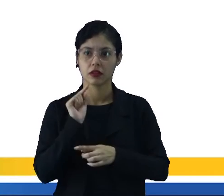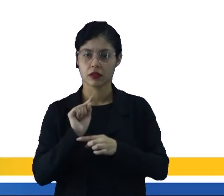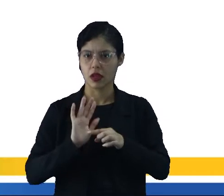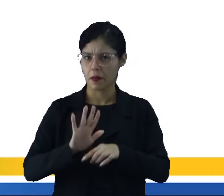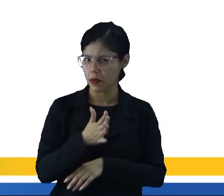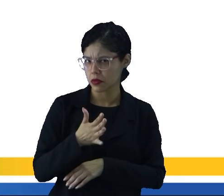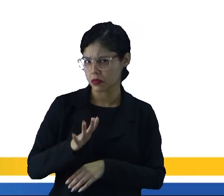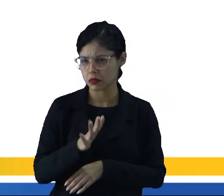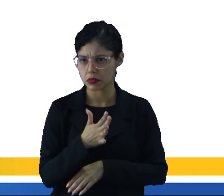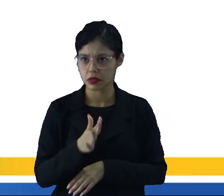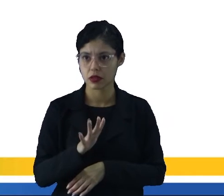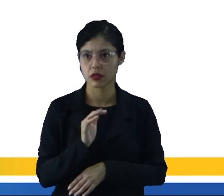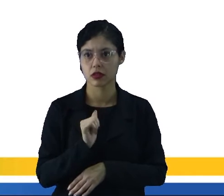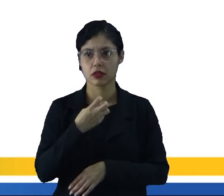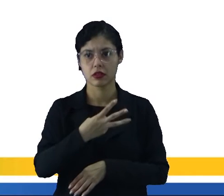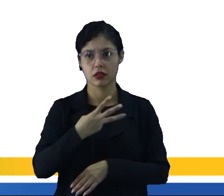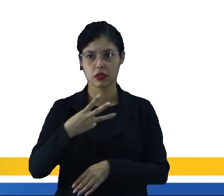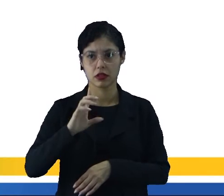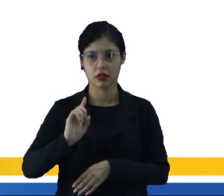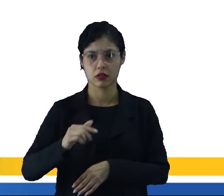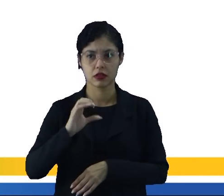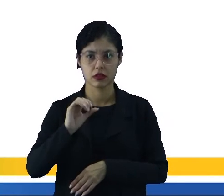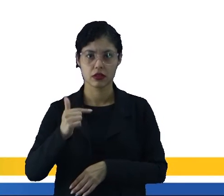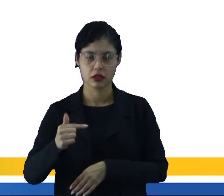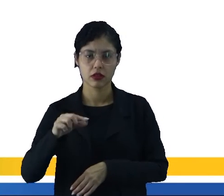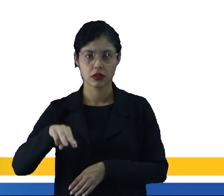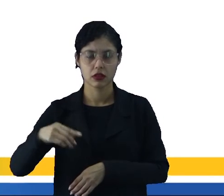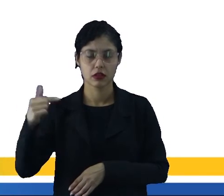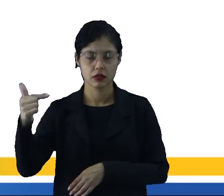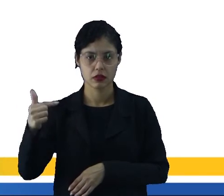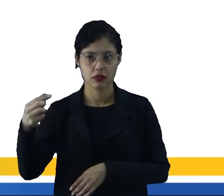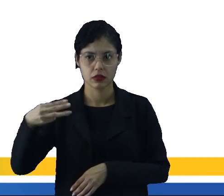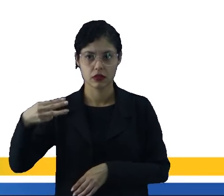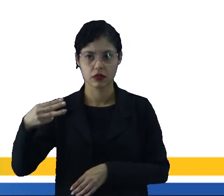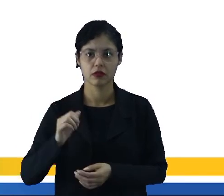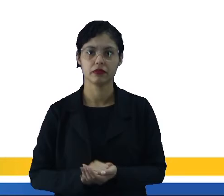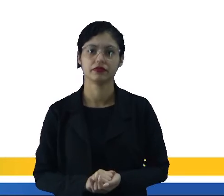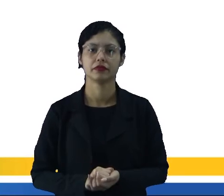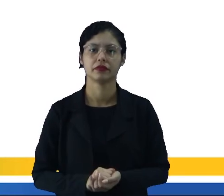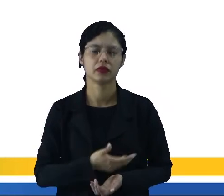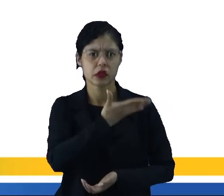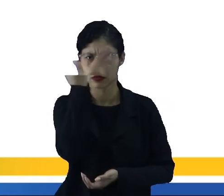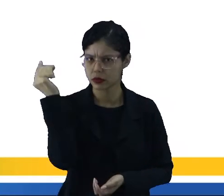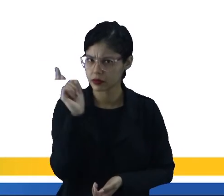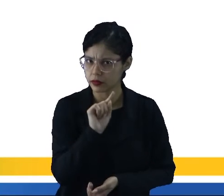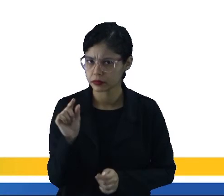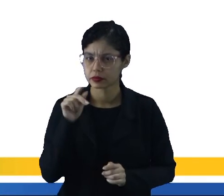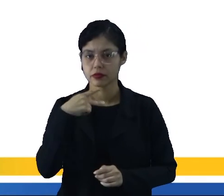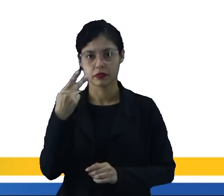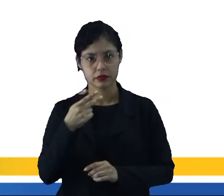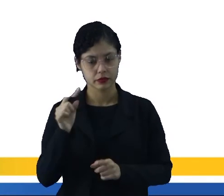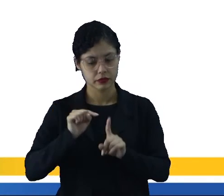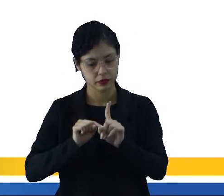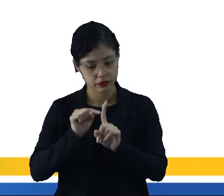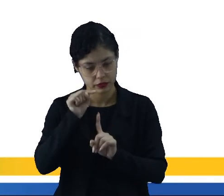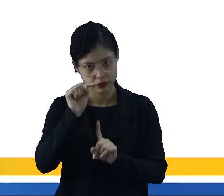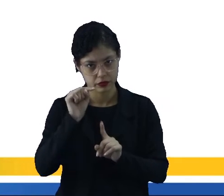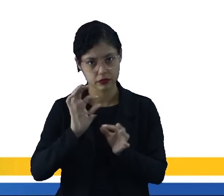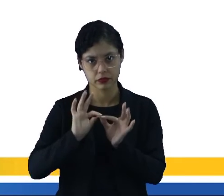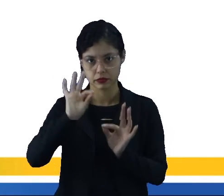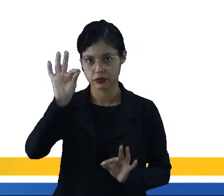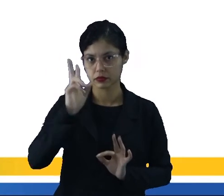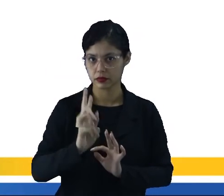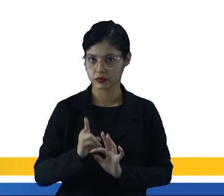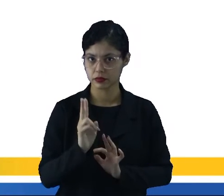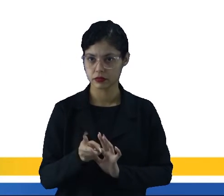aproximadamente 33,07 metros cúbicos tá não esqueçam falar em volume a medida